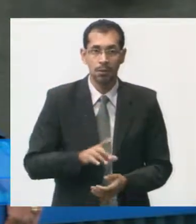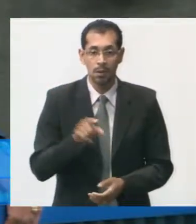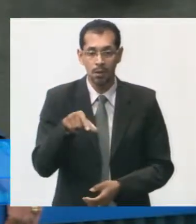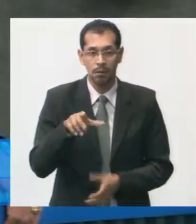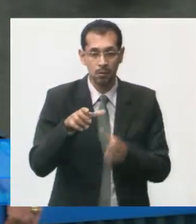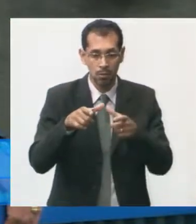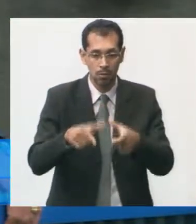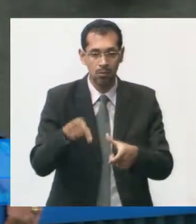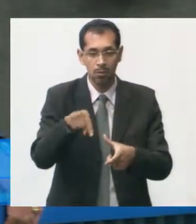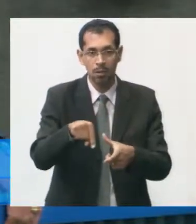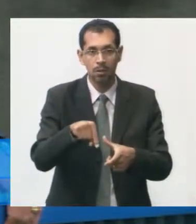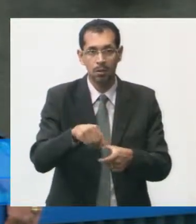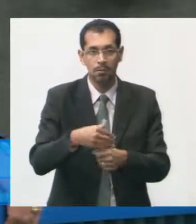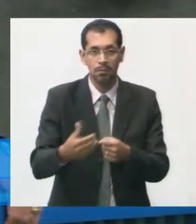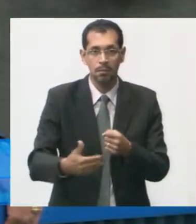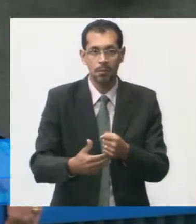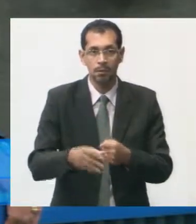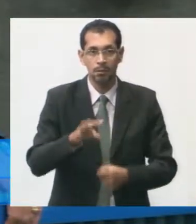Tabuazeiro.